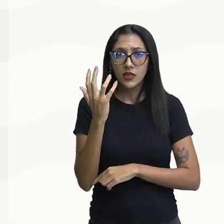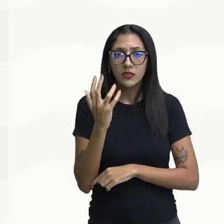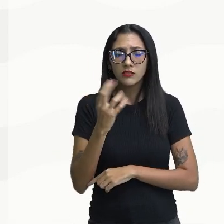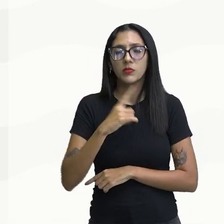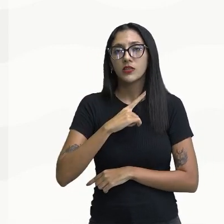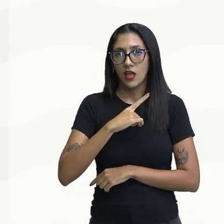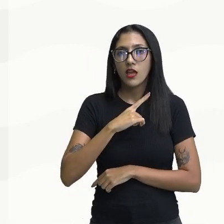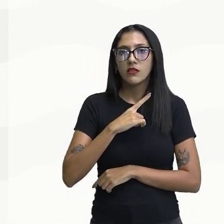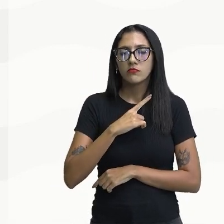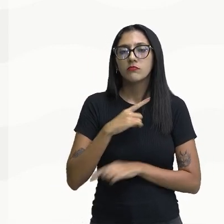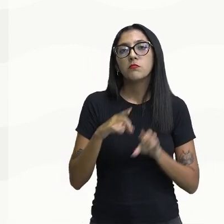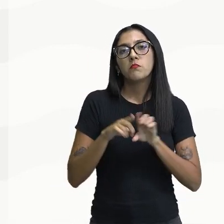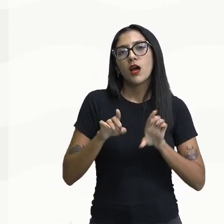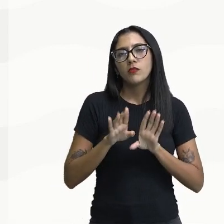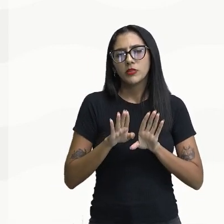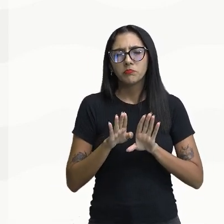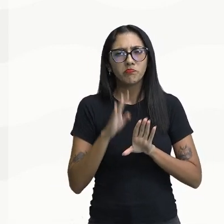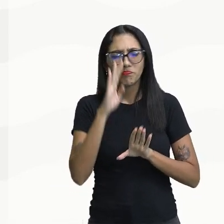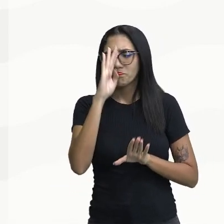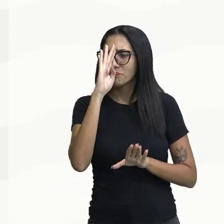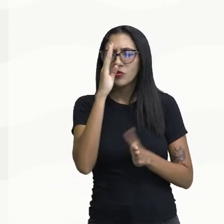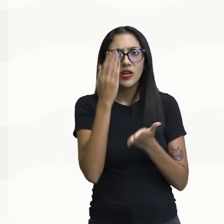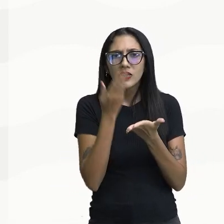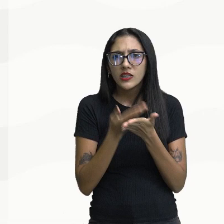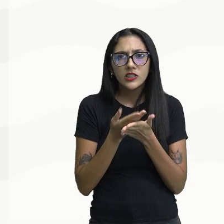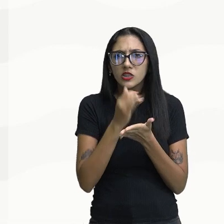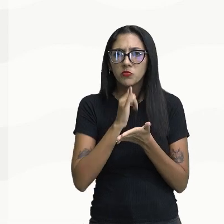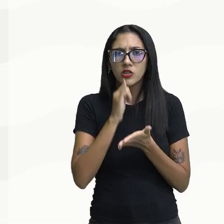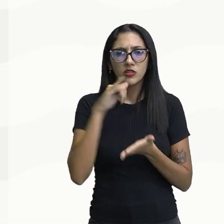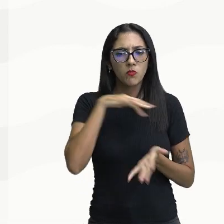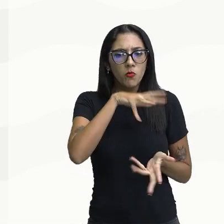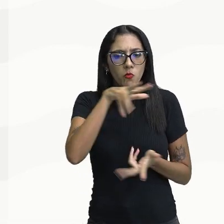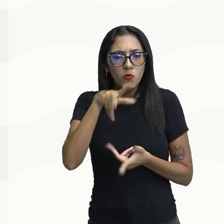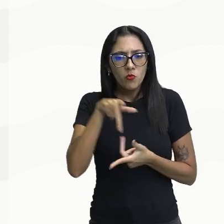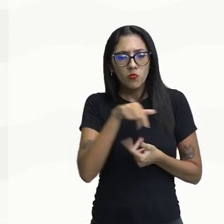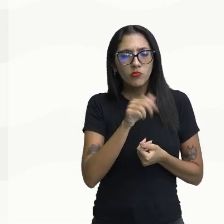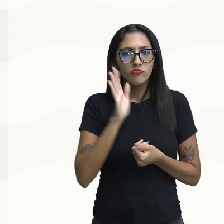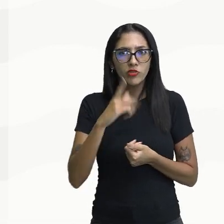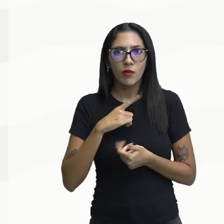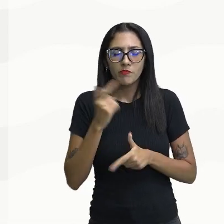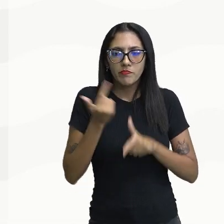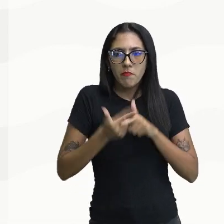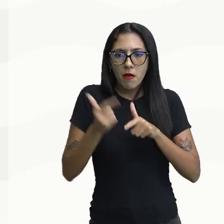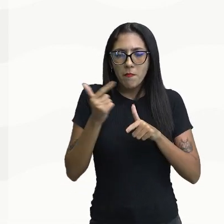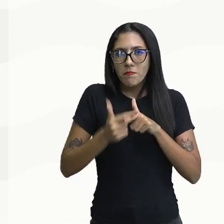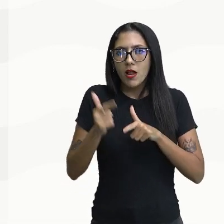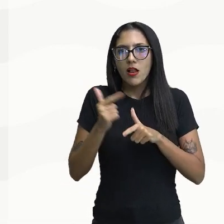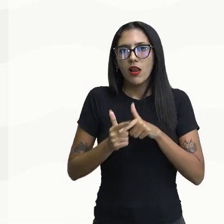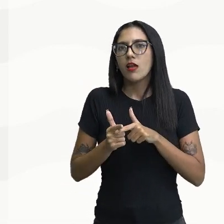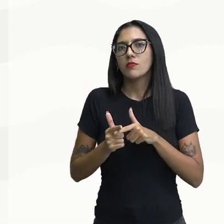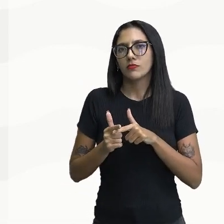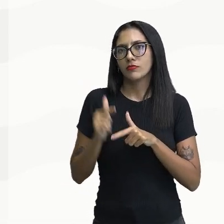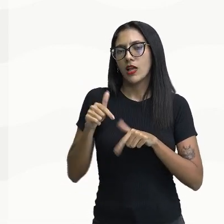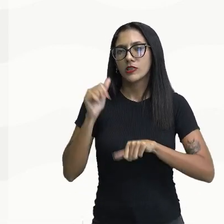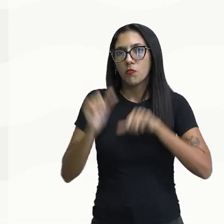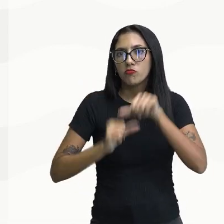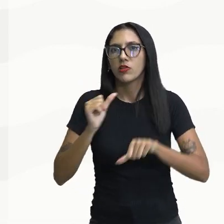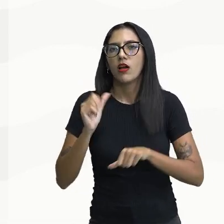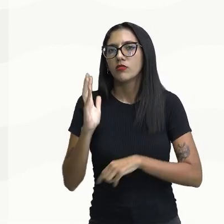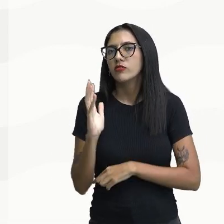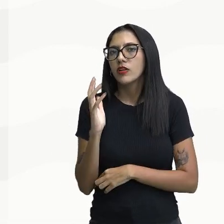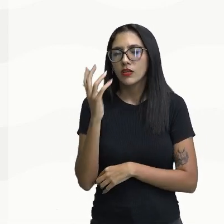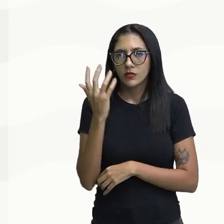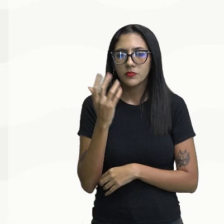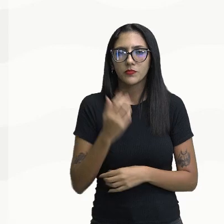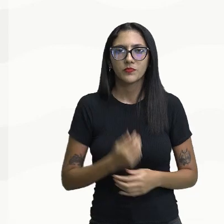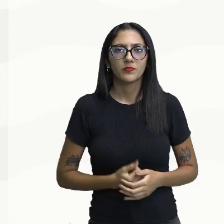eles não acreditam que o mundo já vive uma emergência climática. Por isso, então,